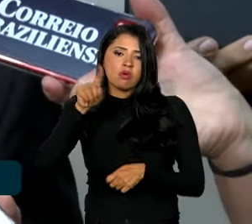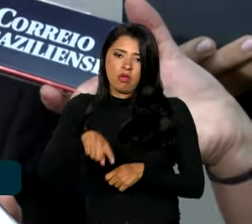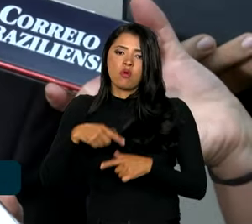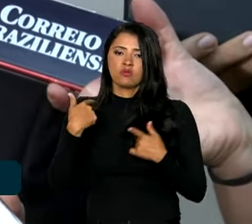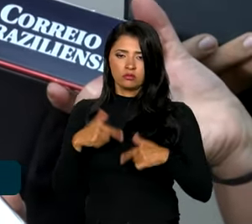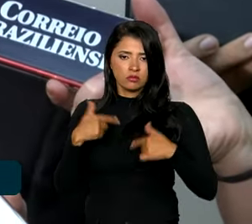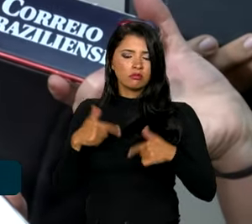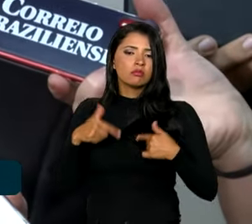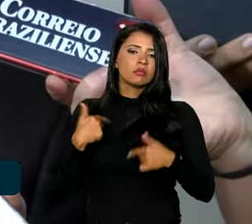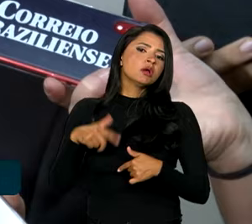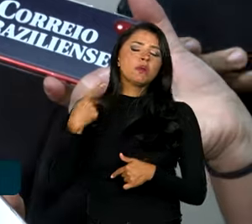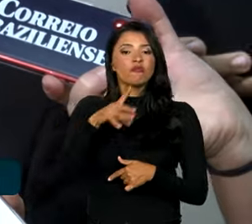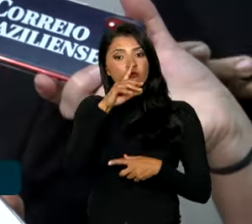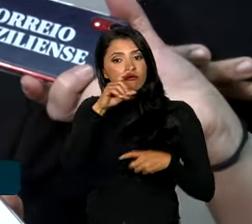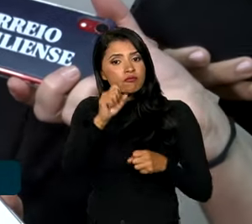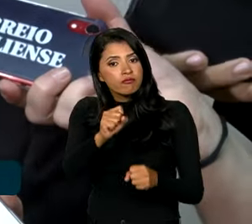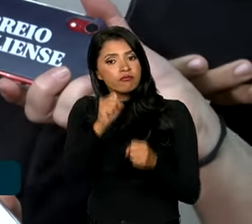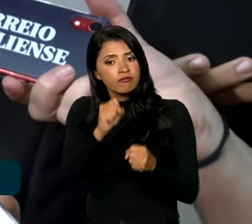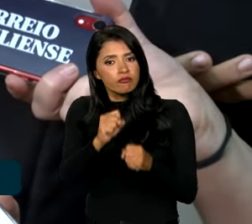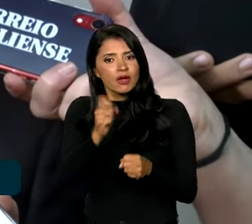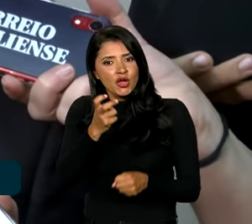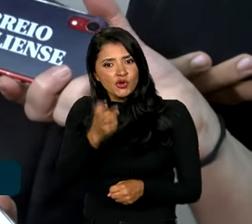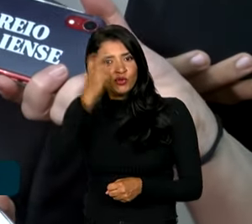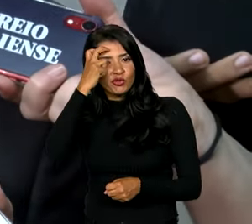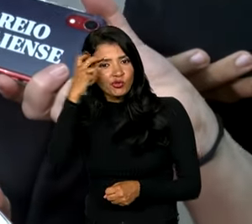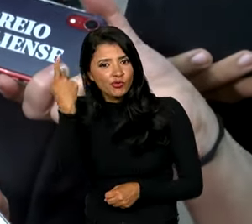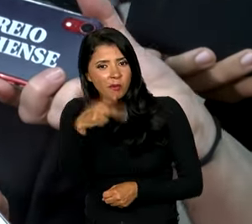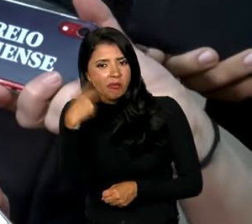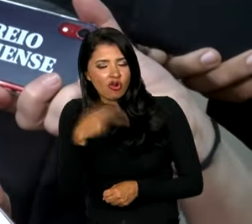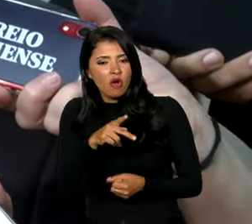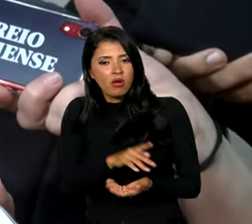É um trabalho para fortalecer a cultura exportadora.